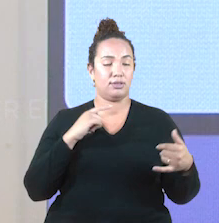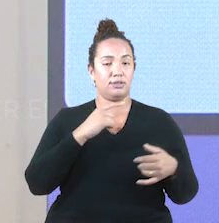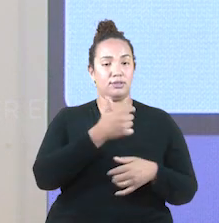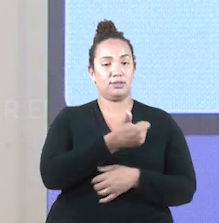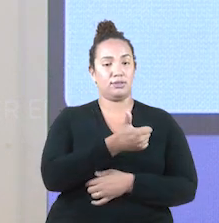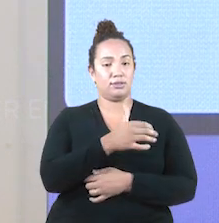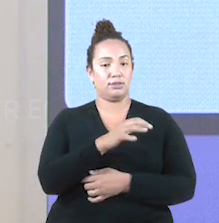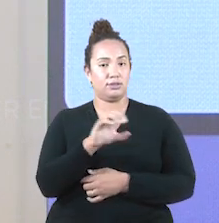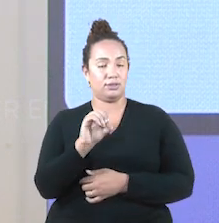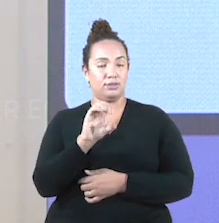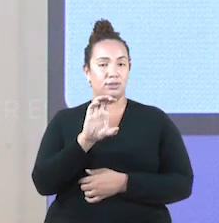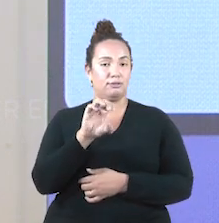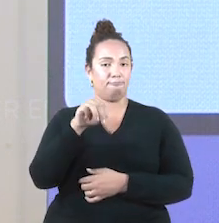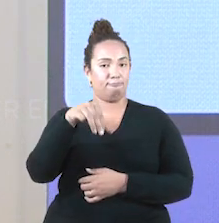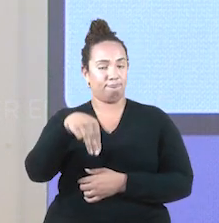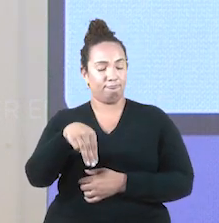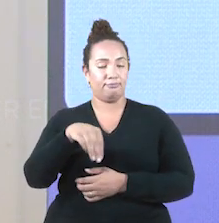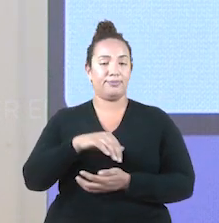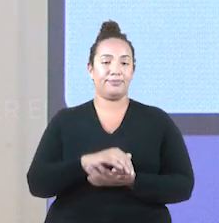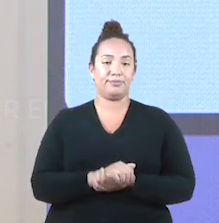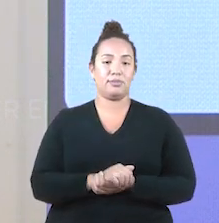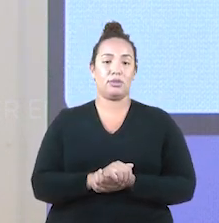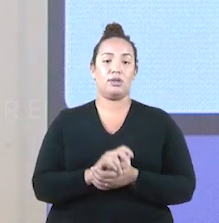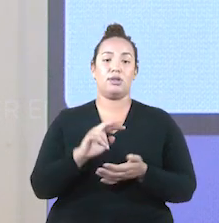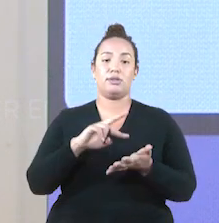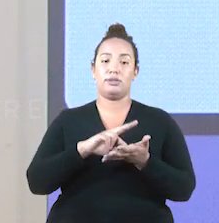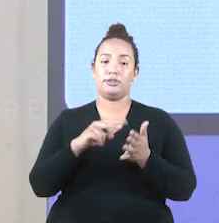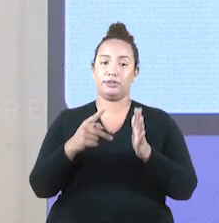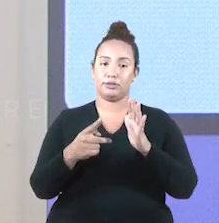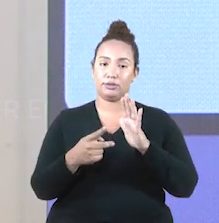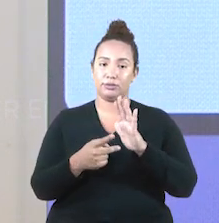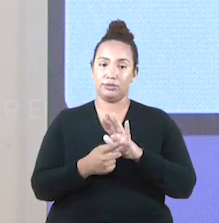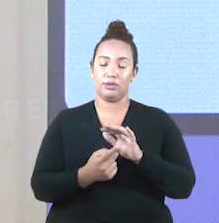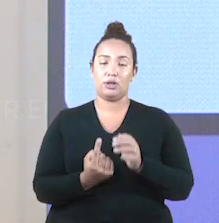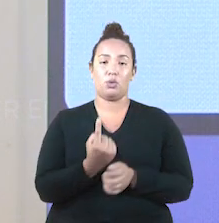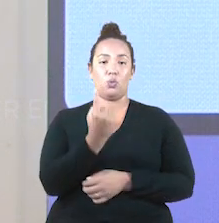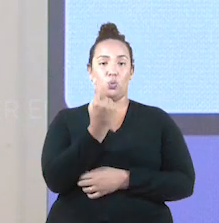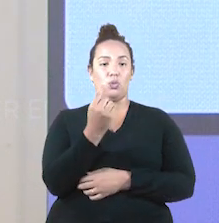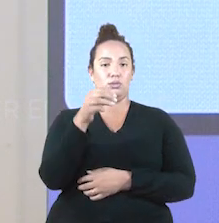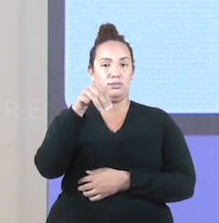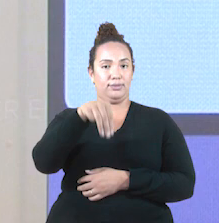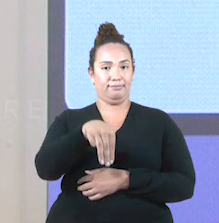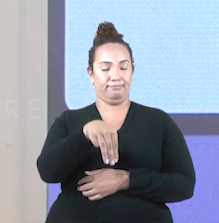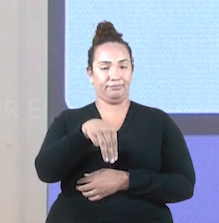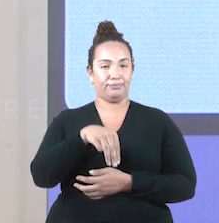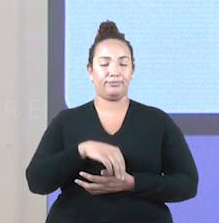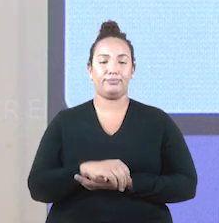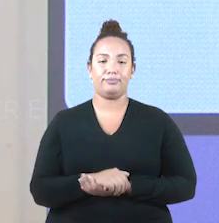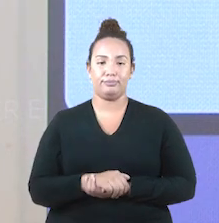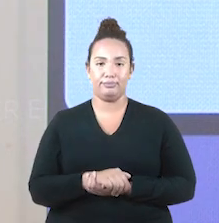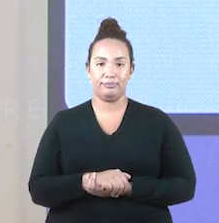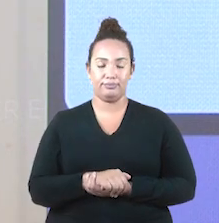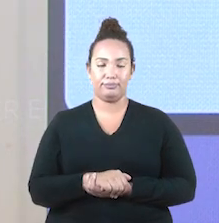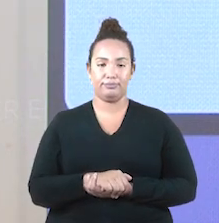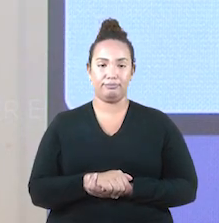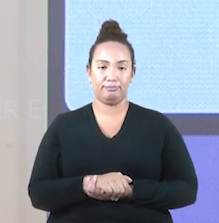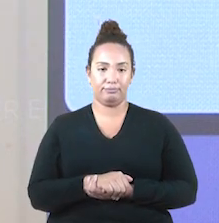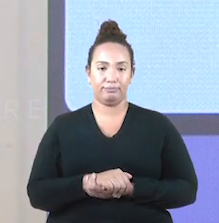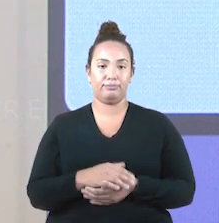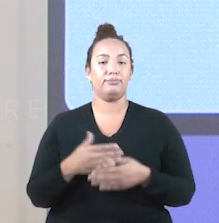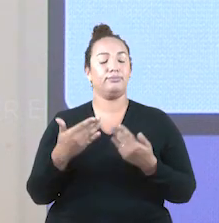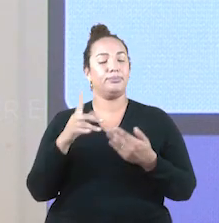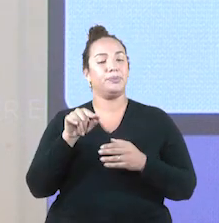tem 100 centímetros, que é exatamente a medida de 1 metro. E essa